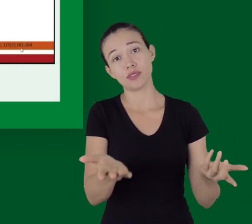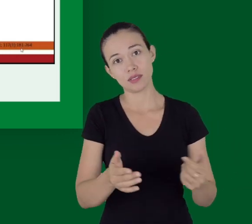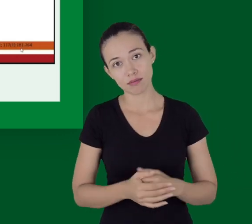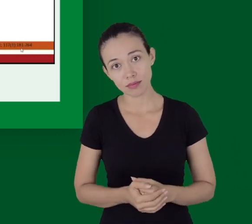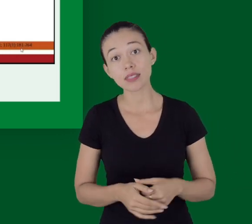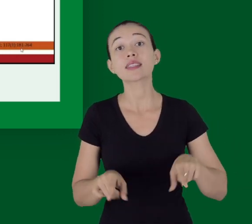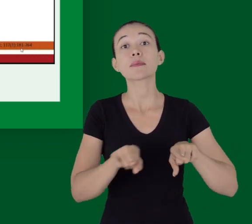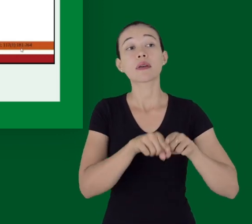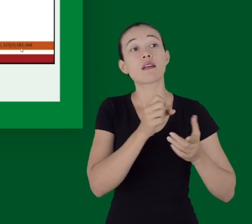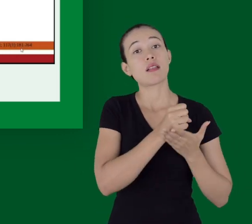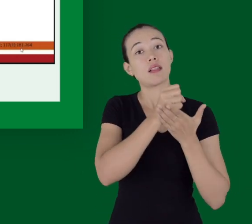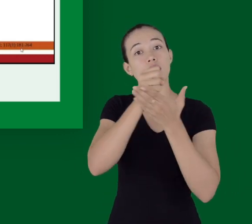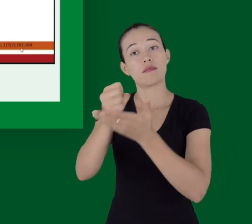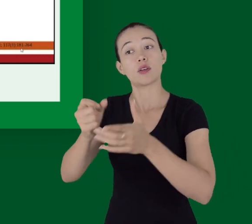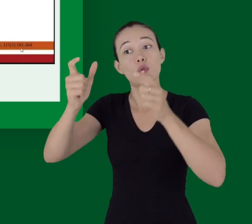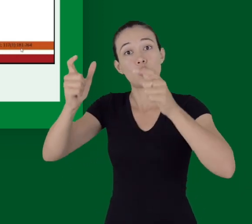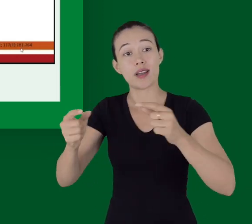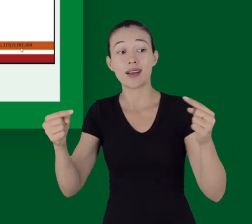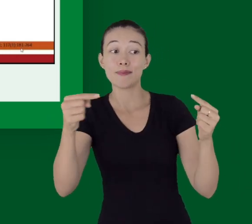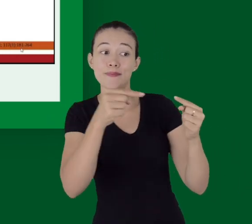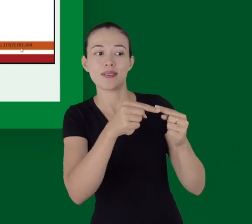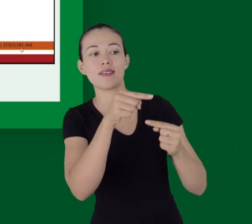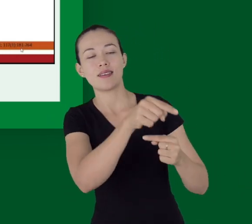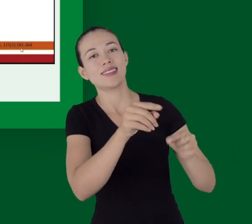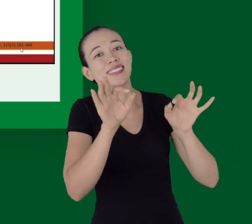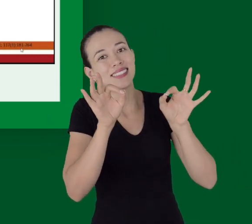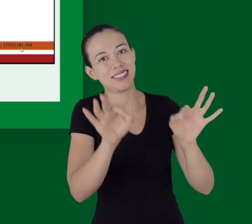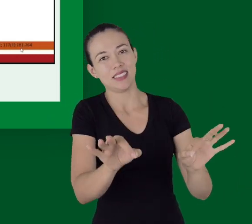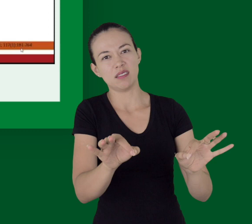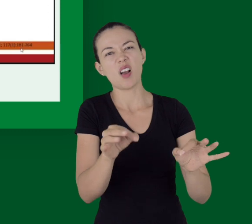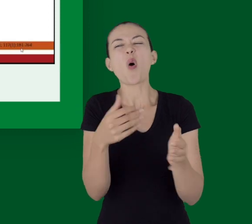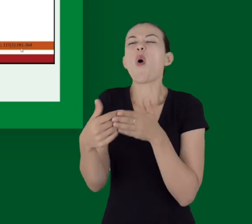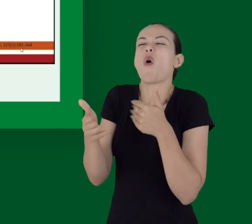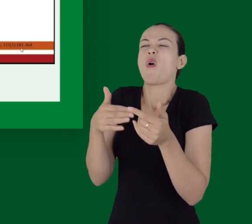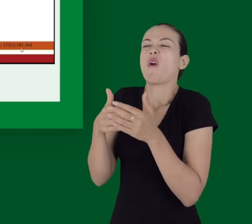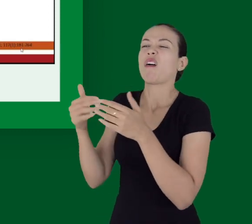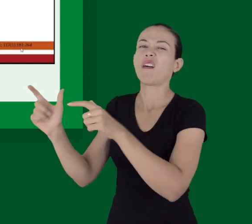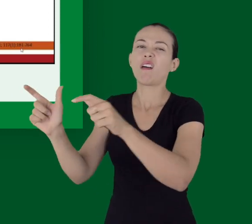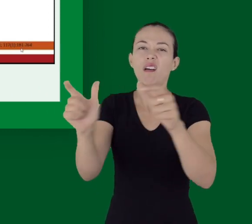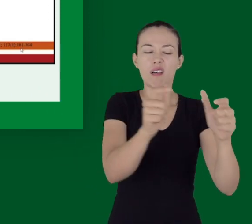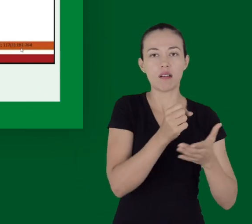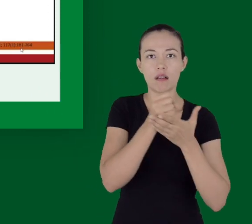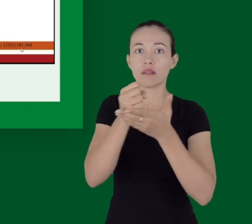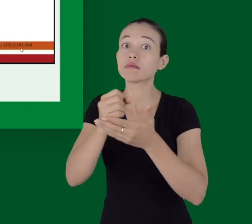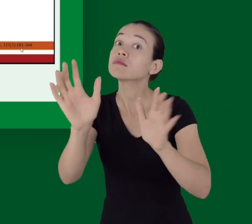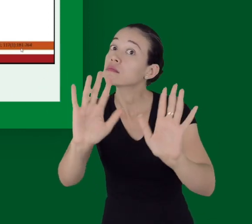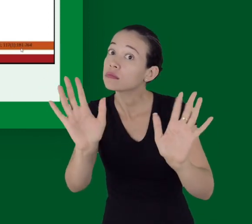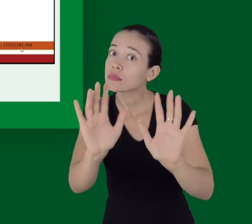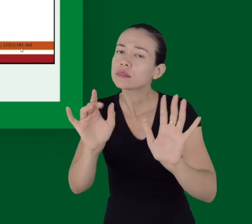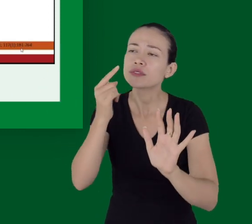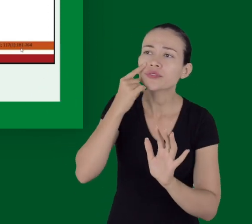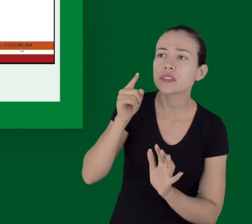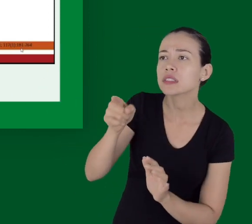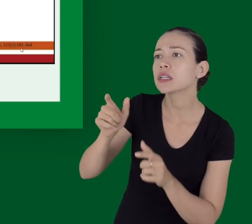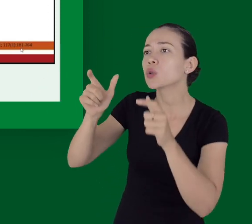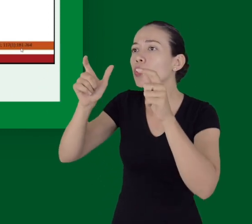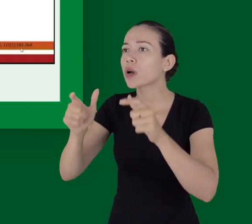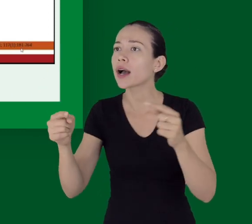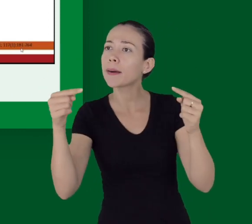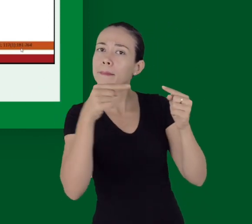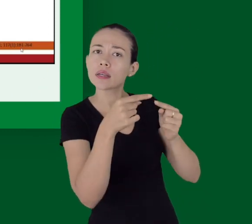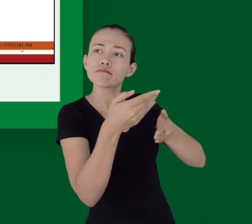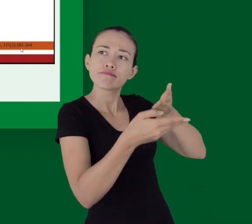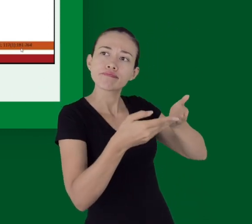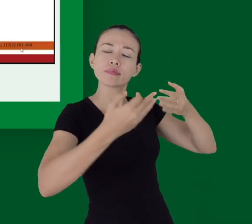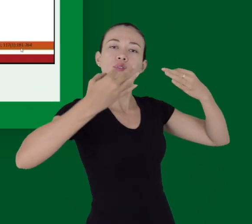muito, né? E transportar para o local mais indicado. Então, não é só pegar e levar. A gente tem que levar para o local que vai ter o tratamento específico